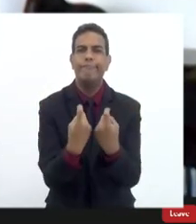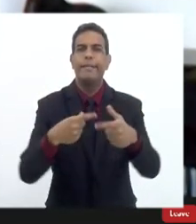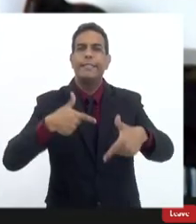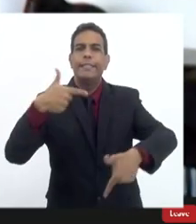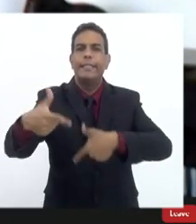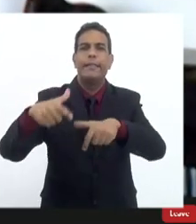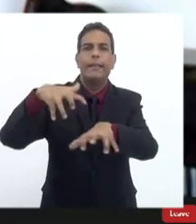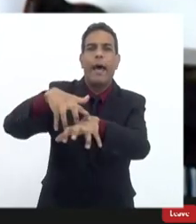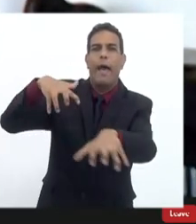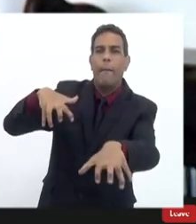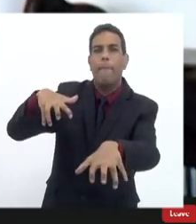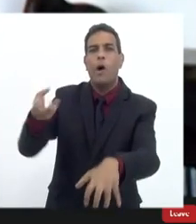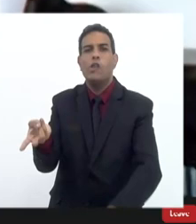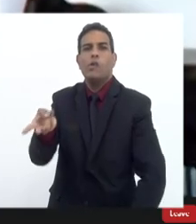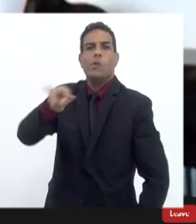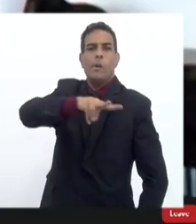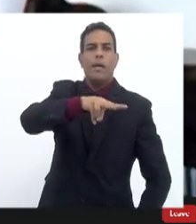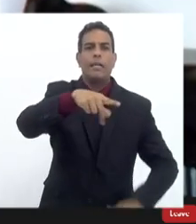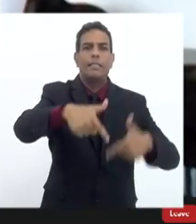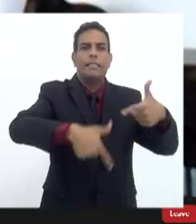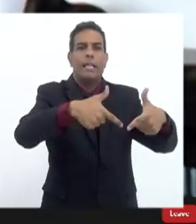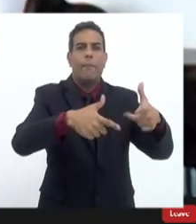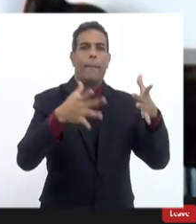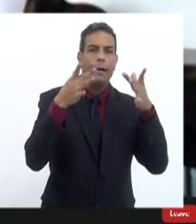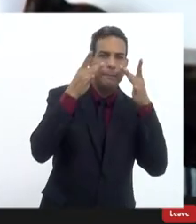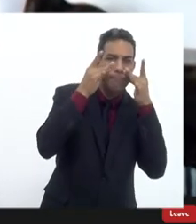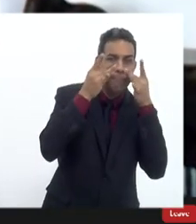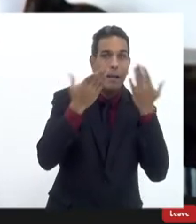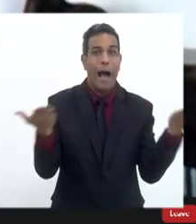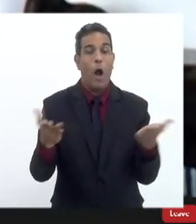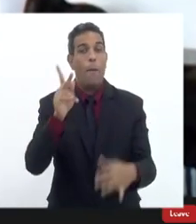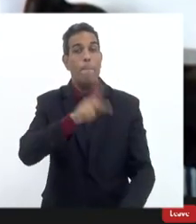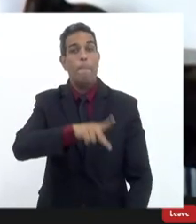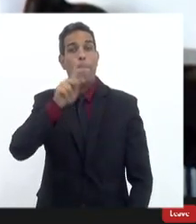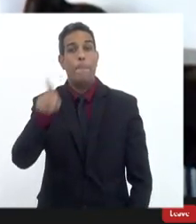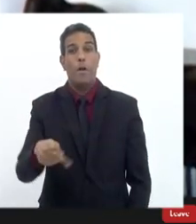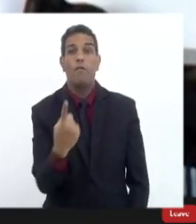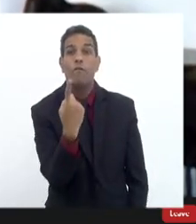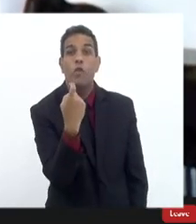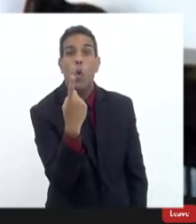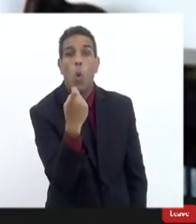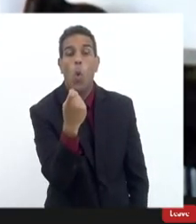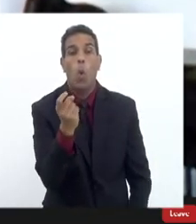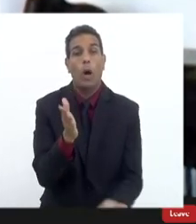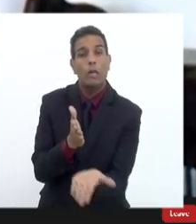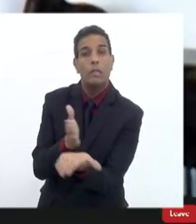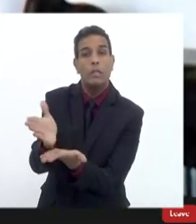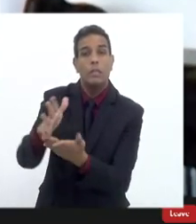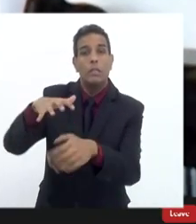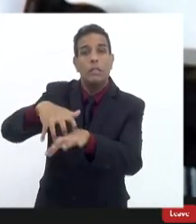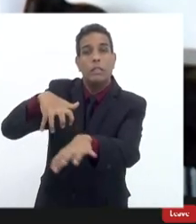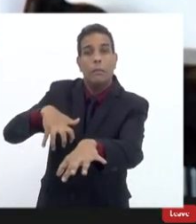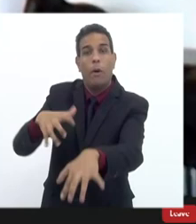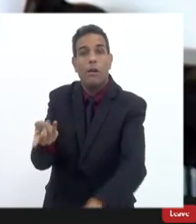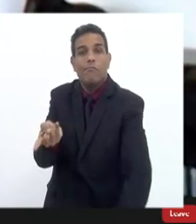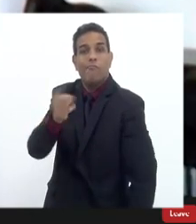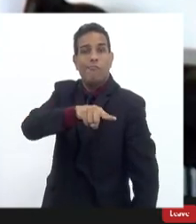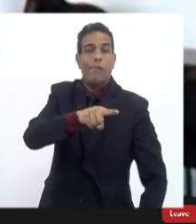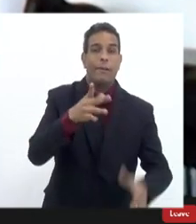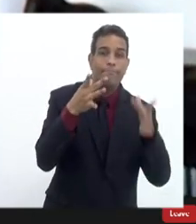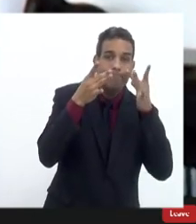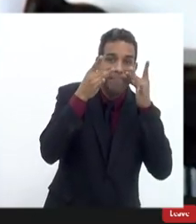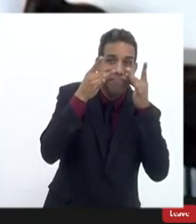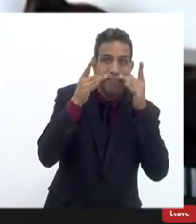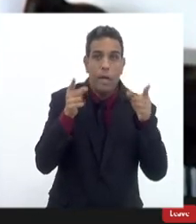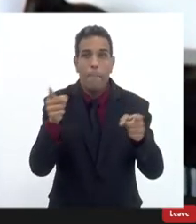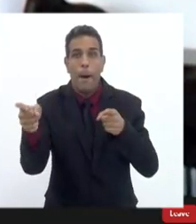remoto e trabalho presencial. Porque o professor, nesse momento, está tendo que o mesmo professor dar atividade remota e presencial, o que faz com